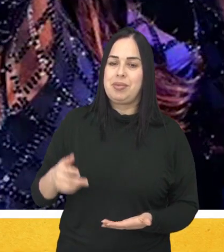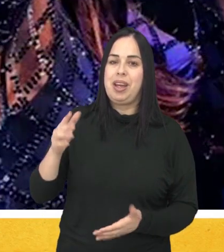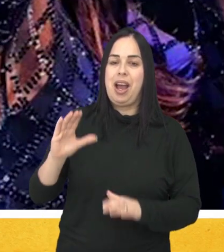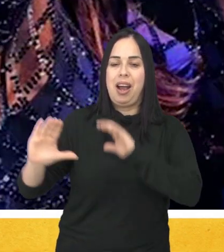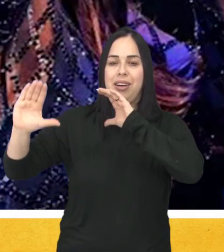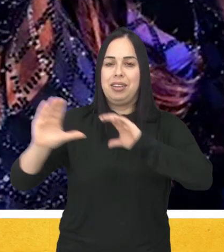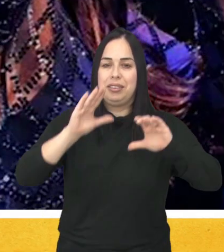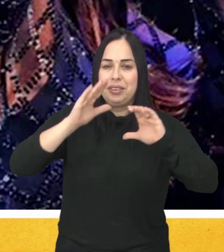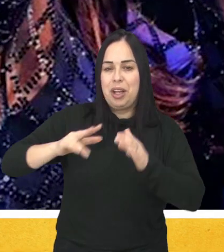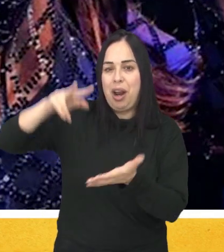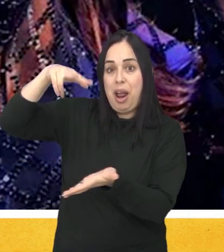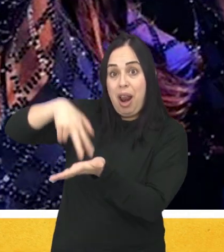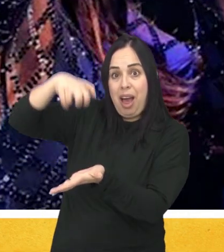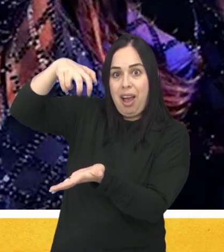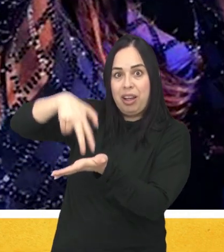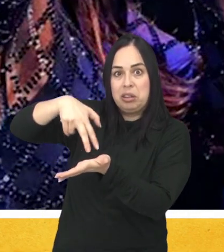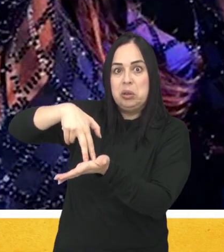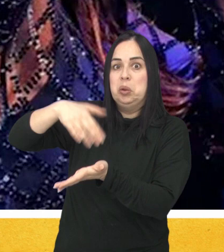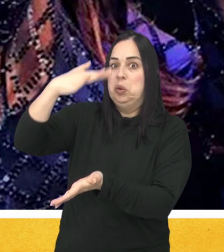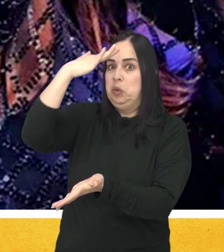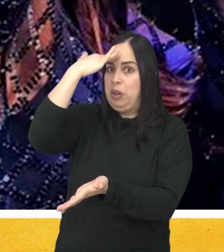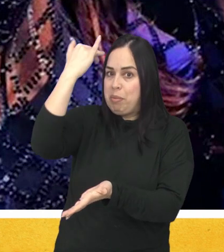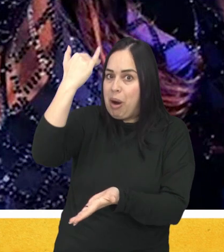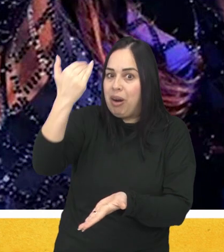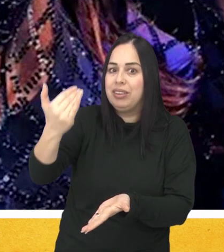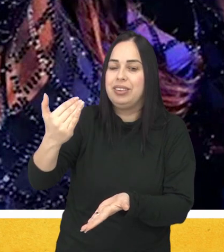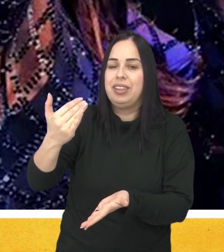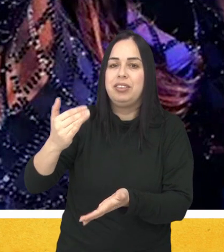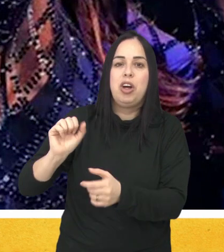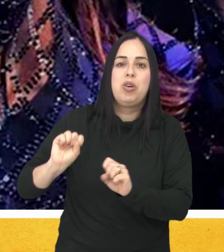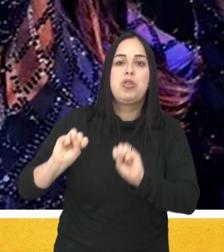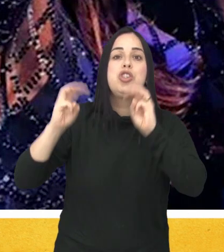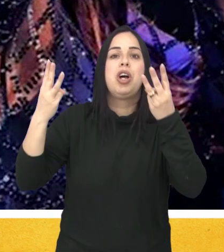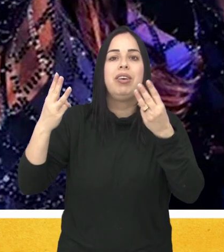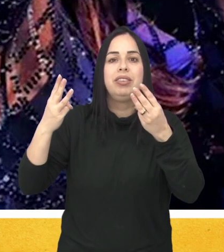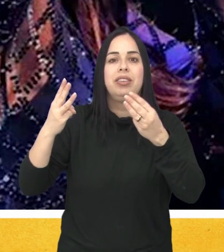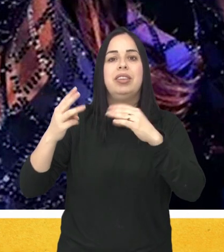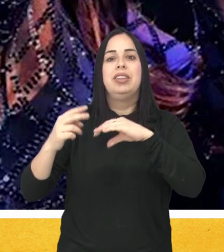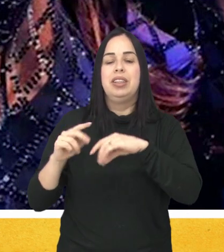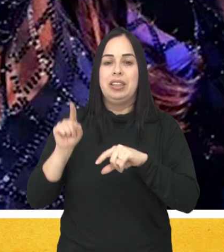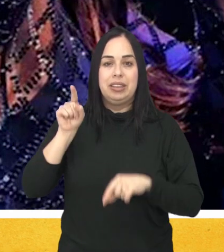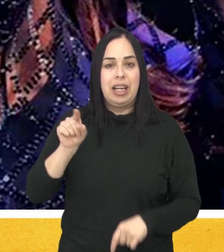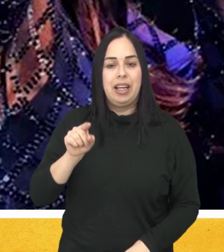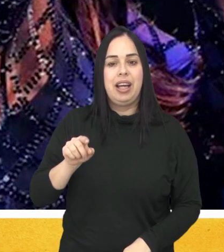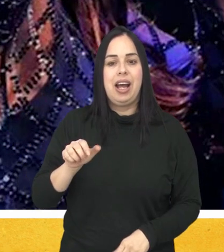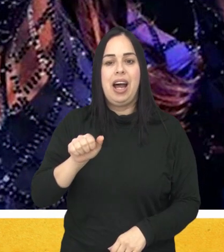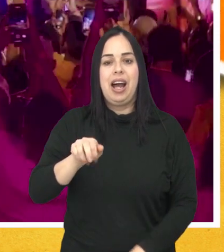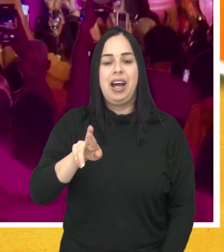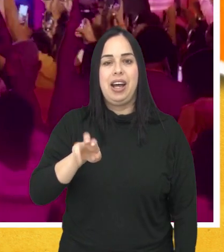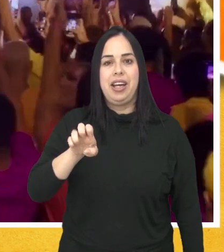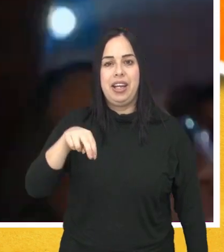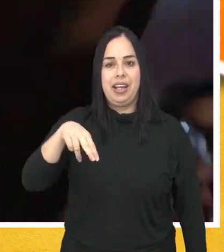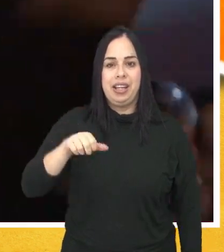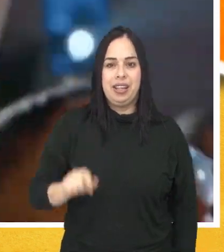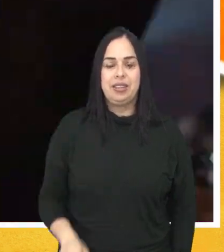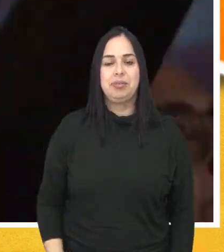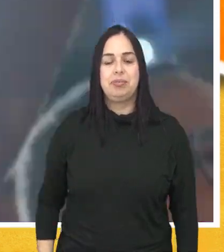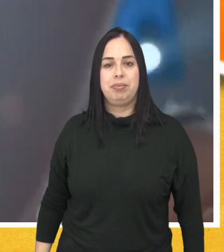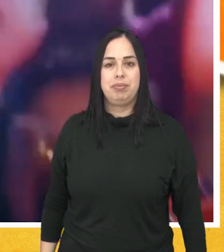Ivete Sangalo, uma das celebridades mais queridas do Brasil, fará um show neste sábado na Arena Vale Fest.